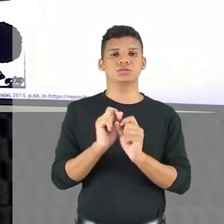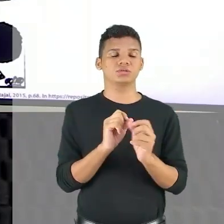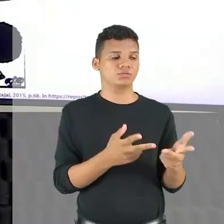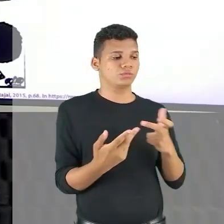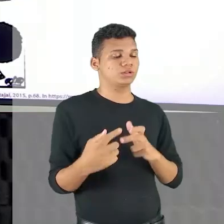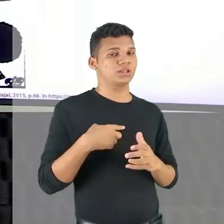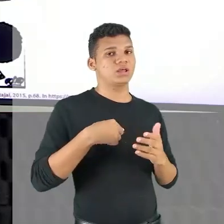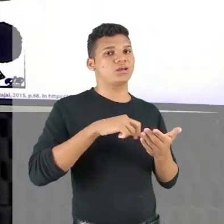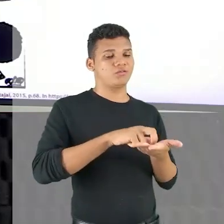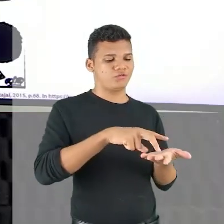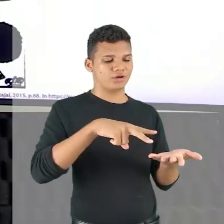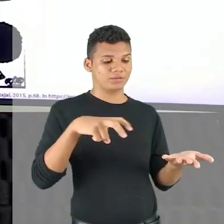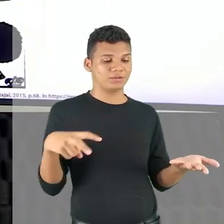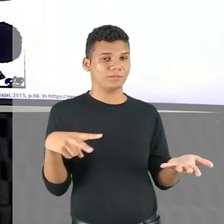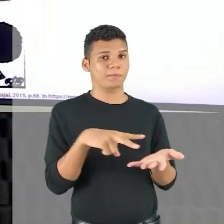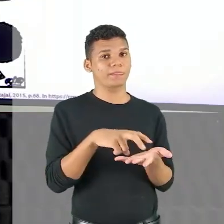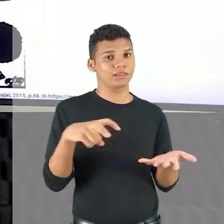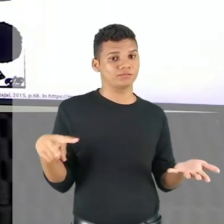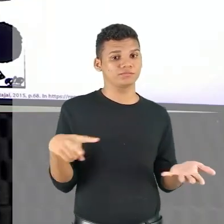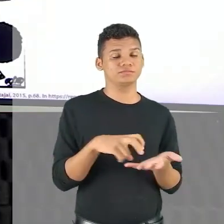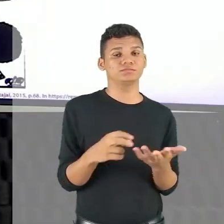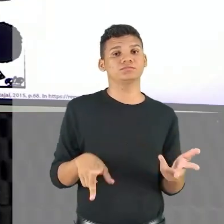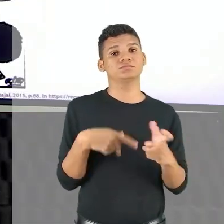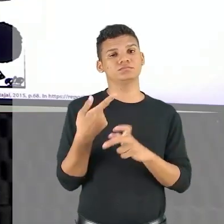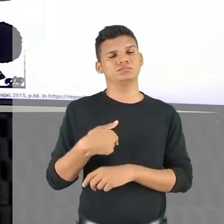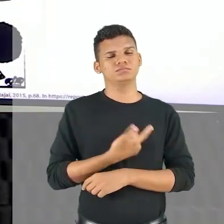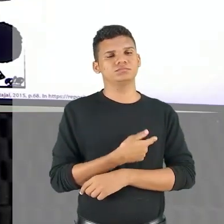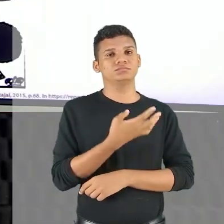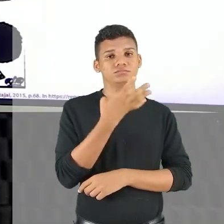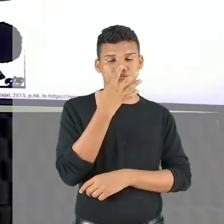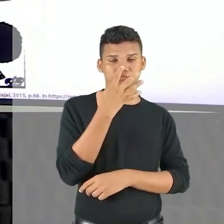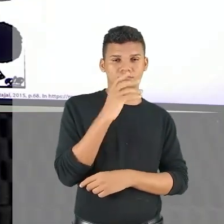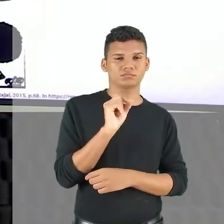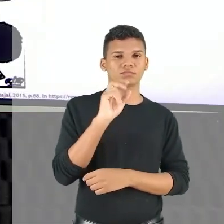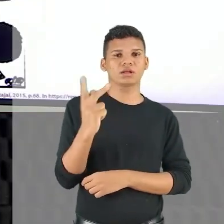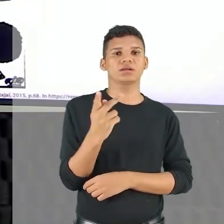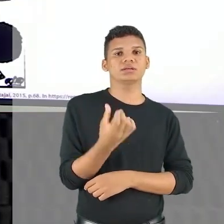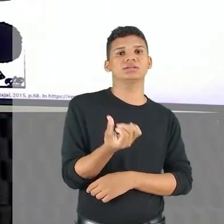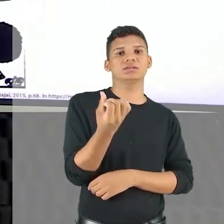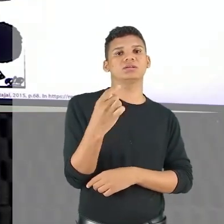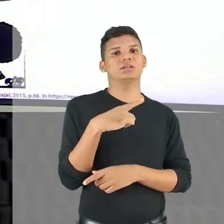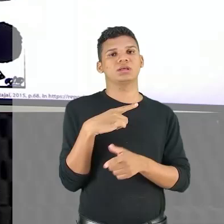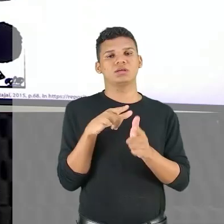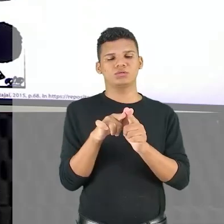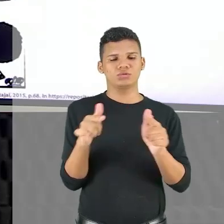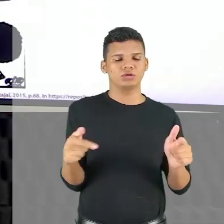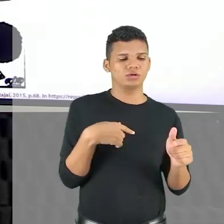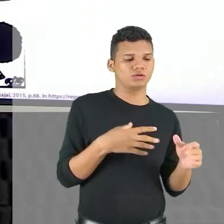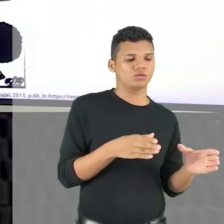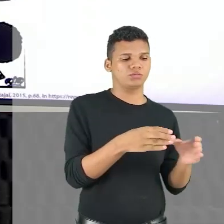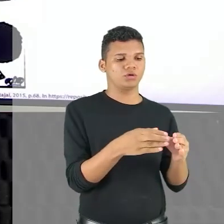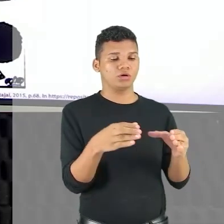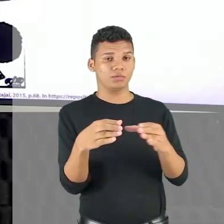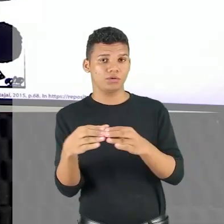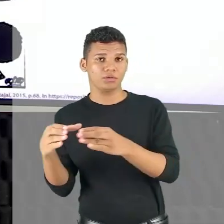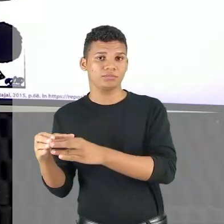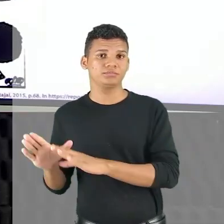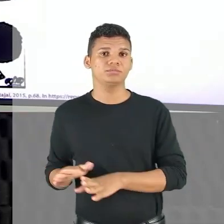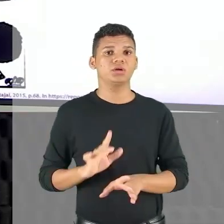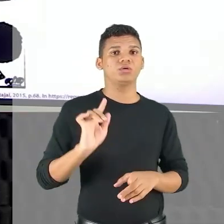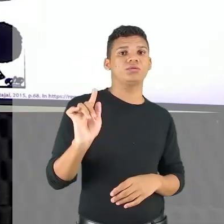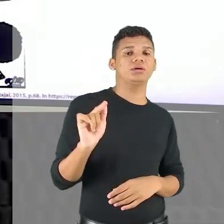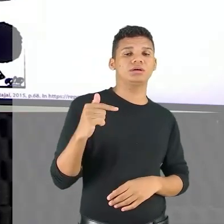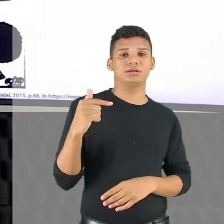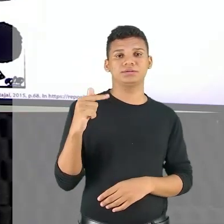viu diversas questões envolvendo aqui vocabulários, né? A H6, que envolve as classes gramaticais, tá? O H7,